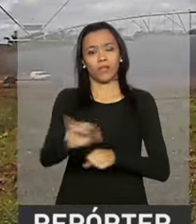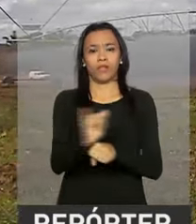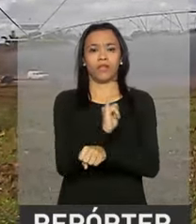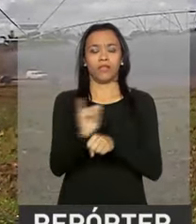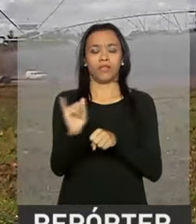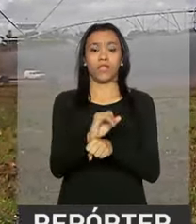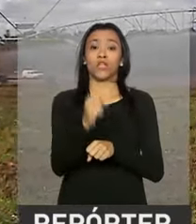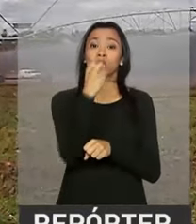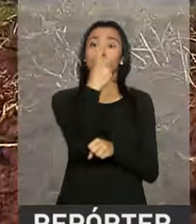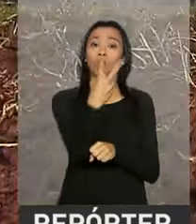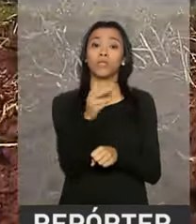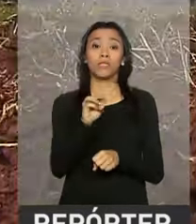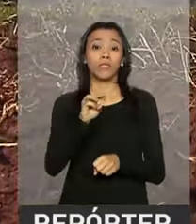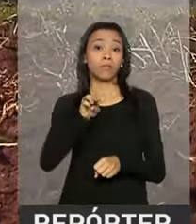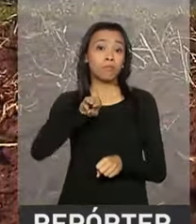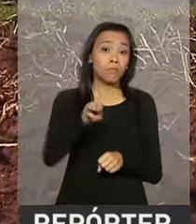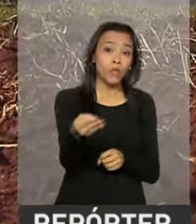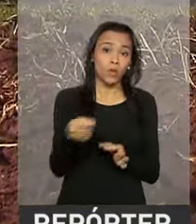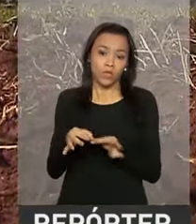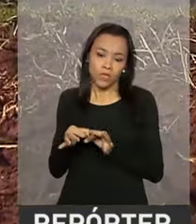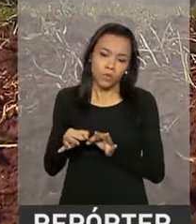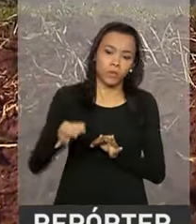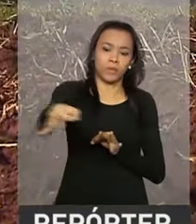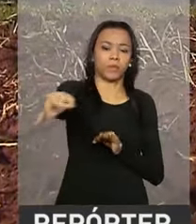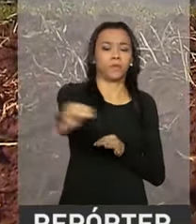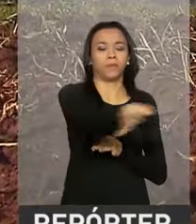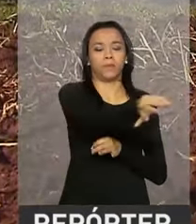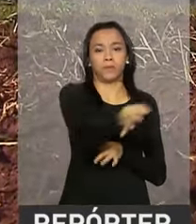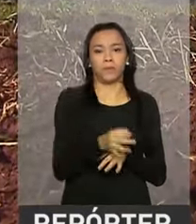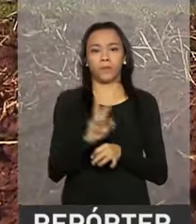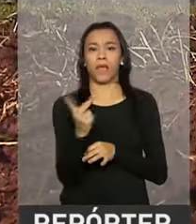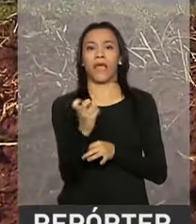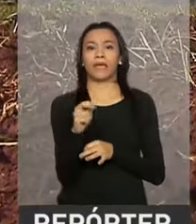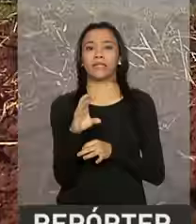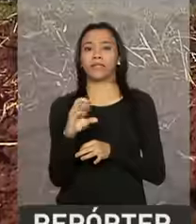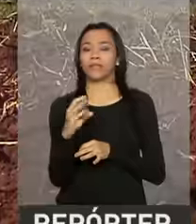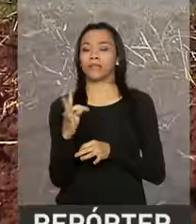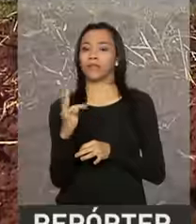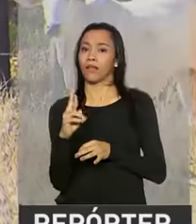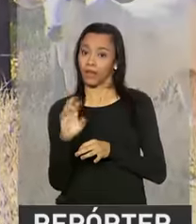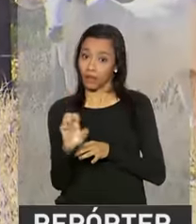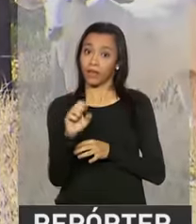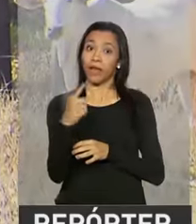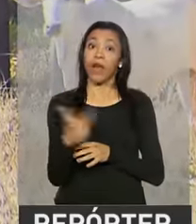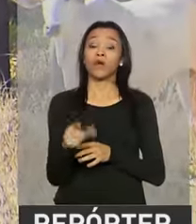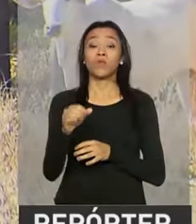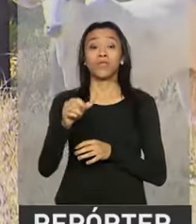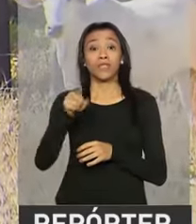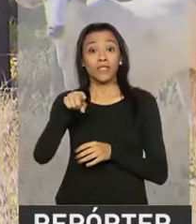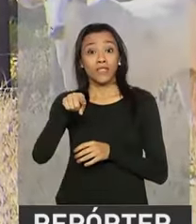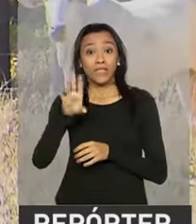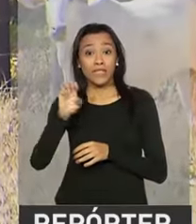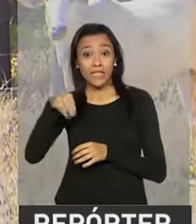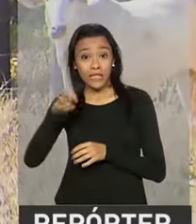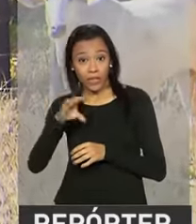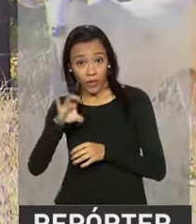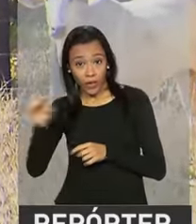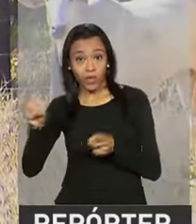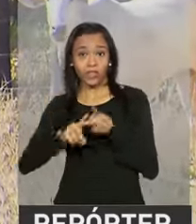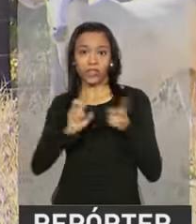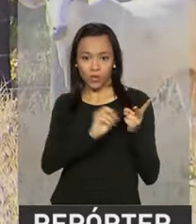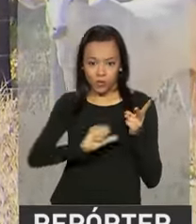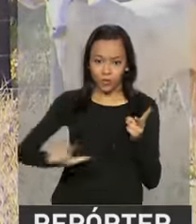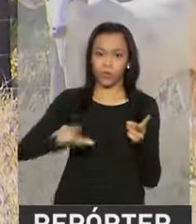2 milhões de hectares. Com maior representatividade nas regiões centro-oeste e sul, a técnica de integração